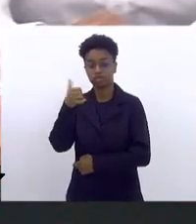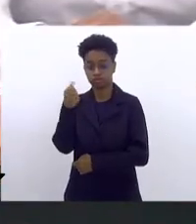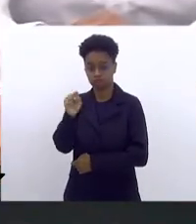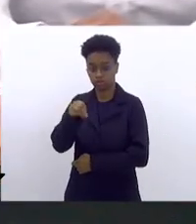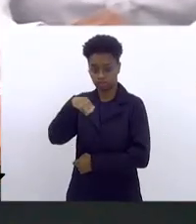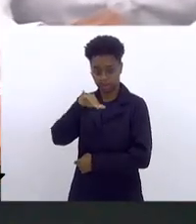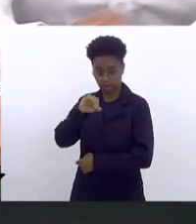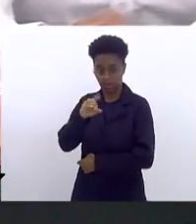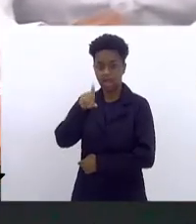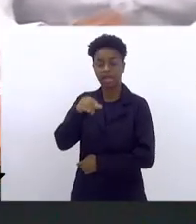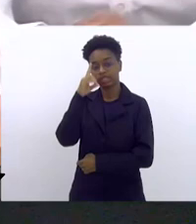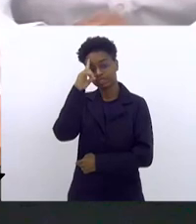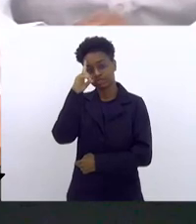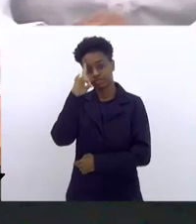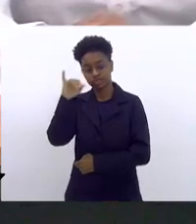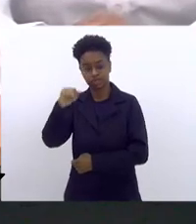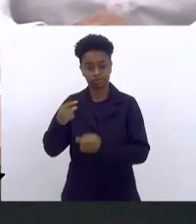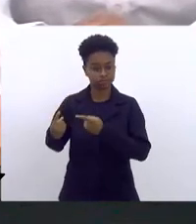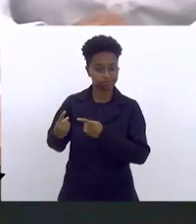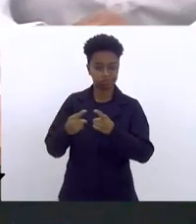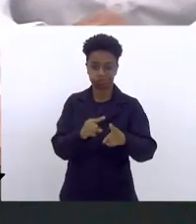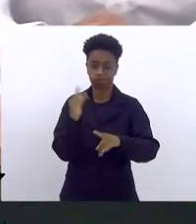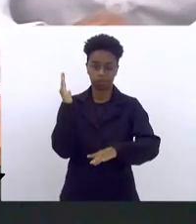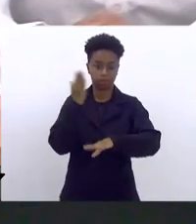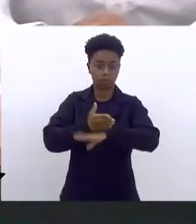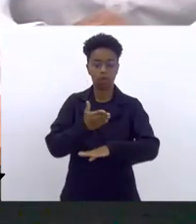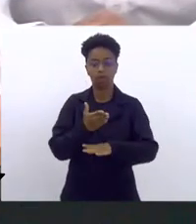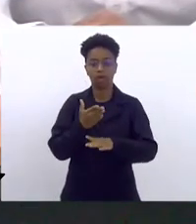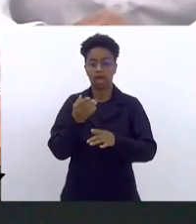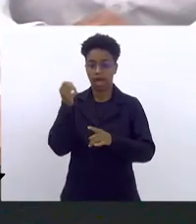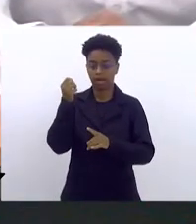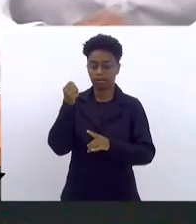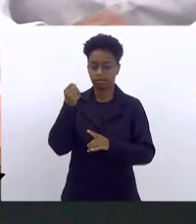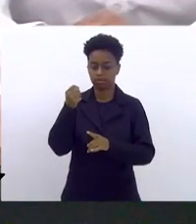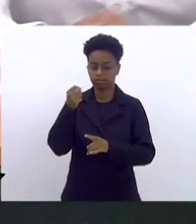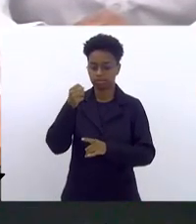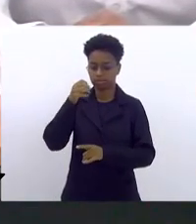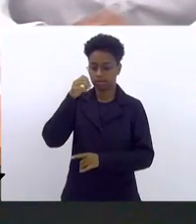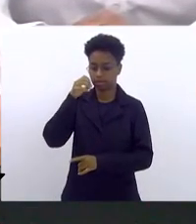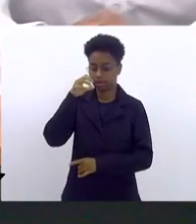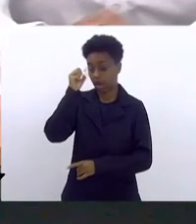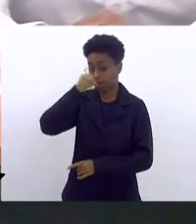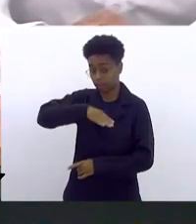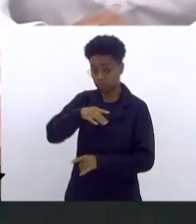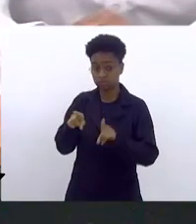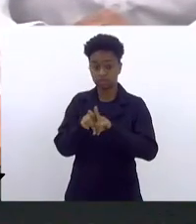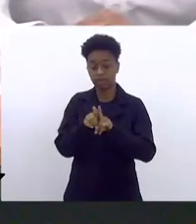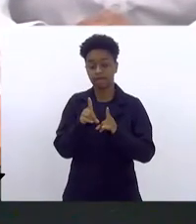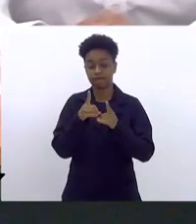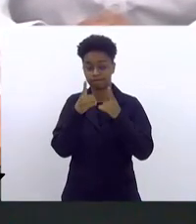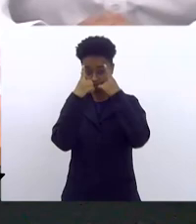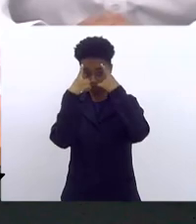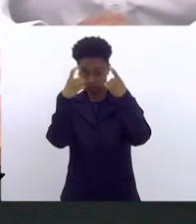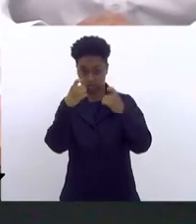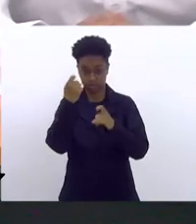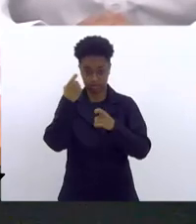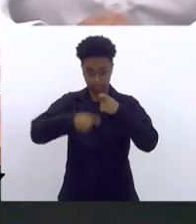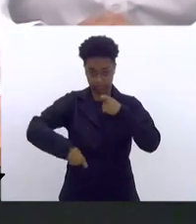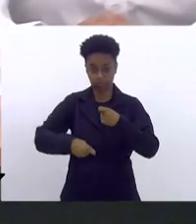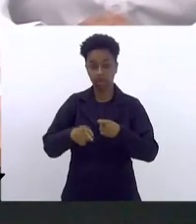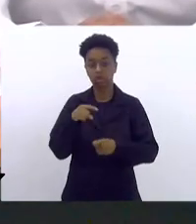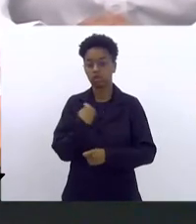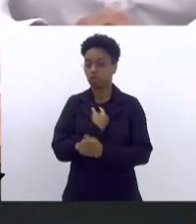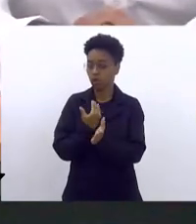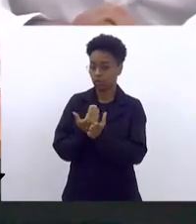abuso e à violência sexual. nós estamos fazendo essa campanha desde o dia 1º de maio, esse mês de maio todo, o Mai Laranja, para a gente poder